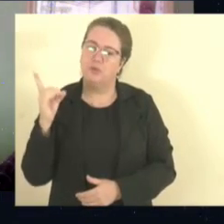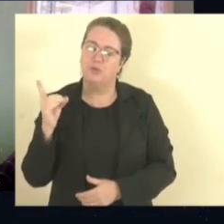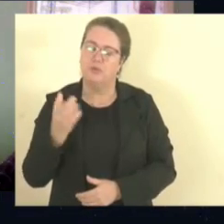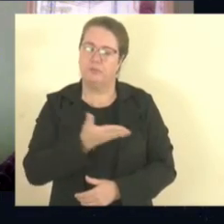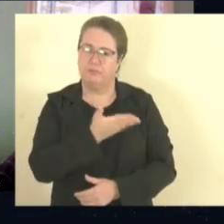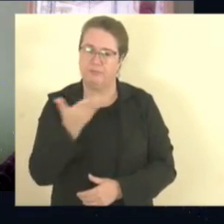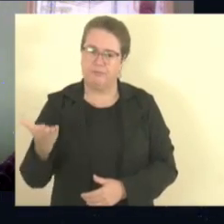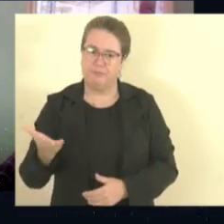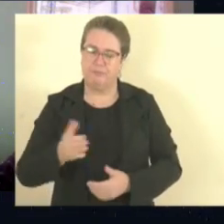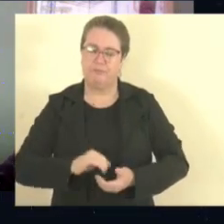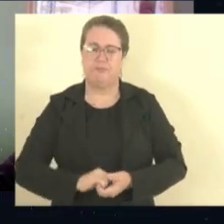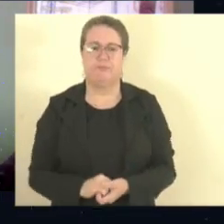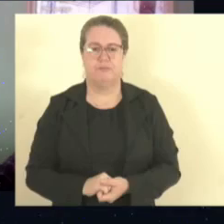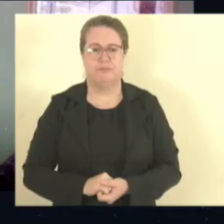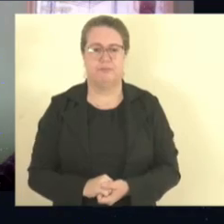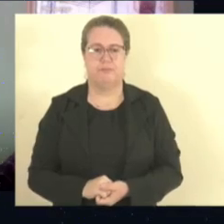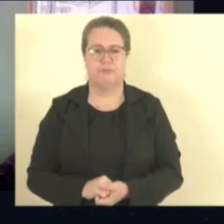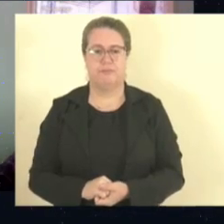aí de fala, hein?